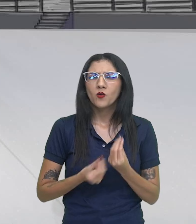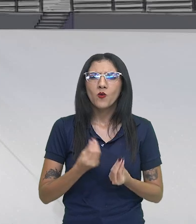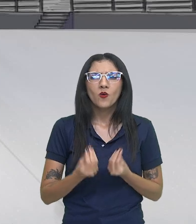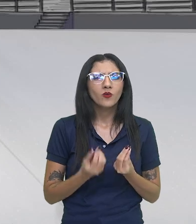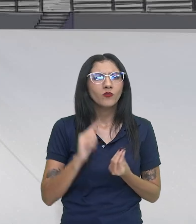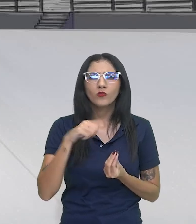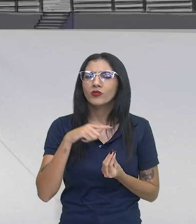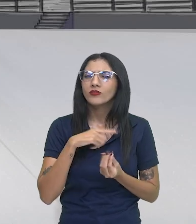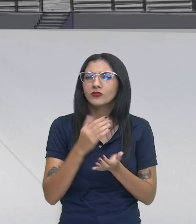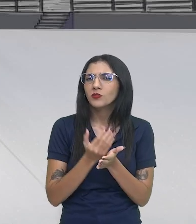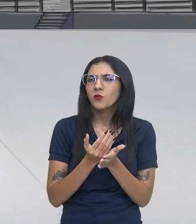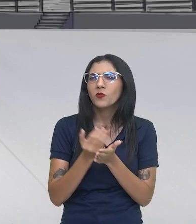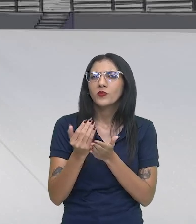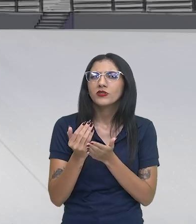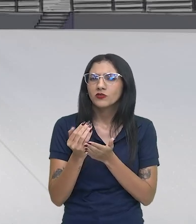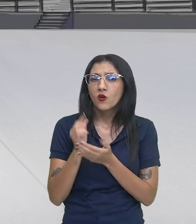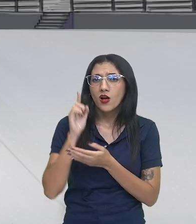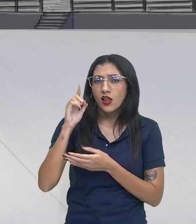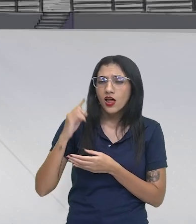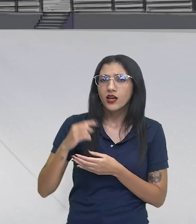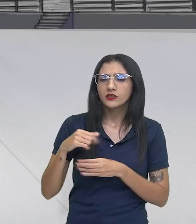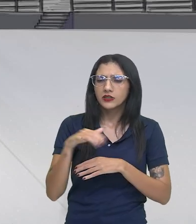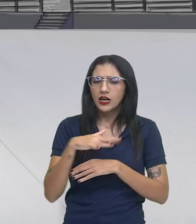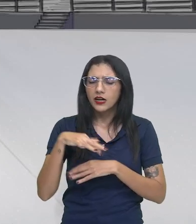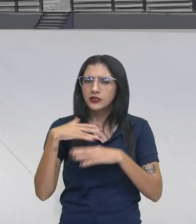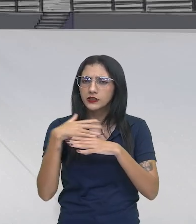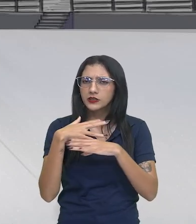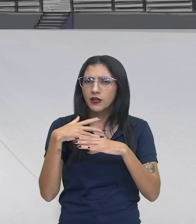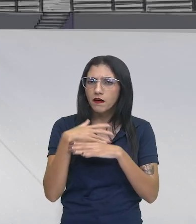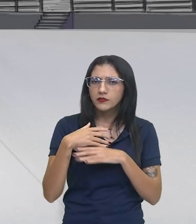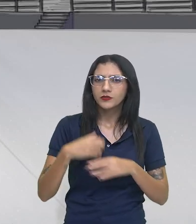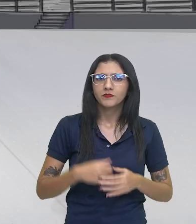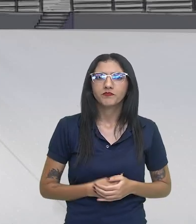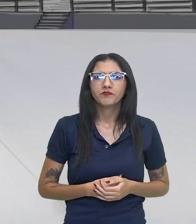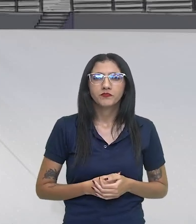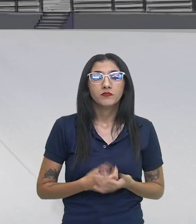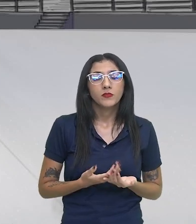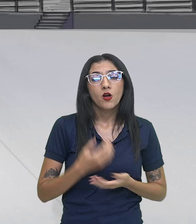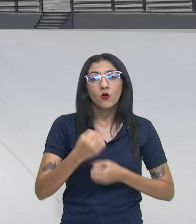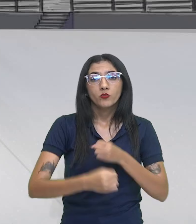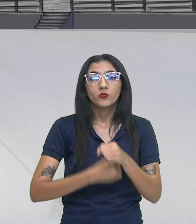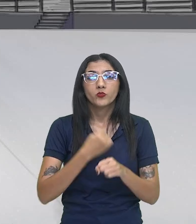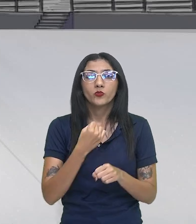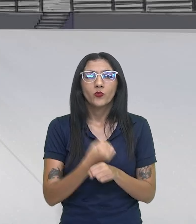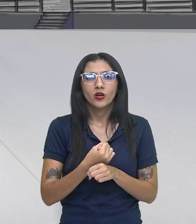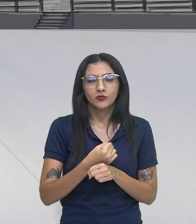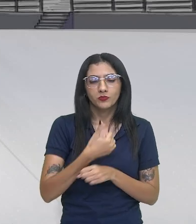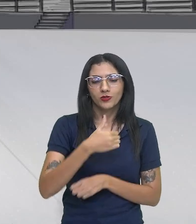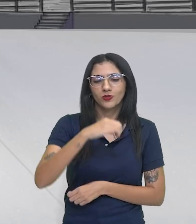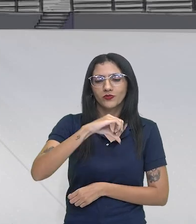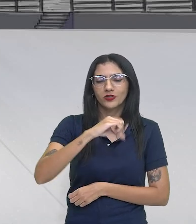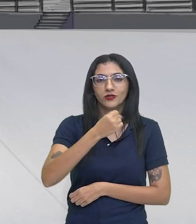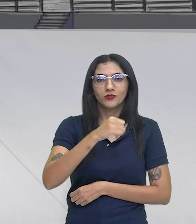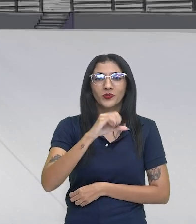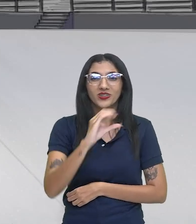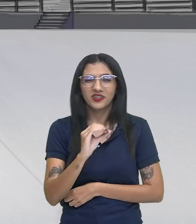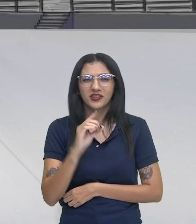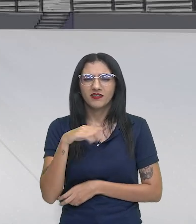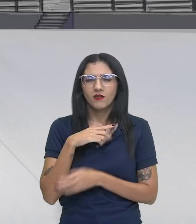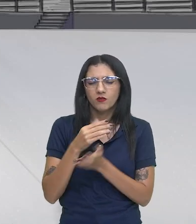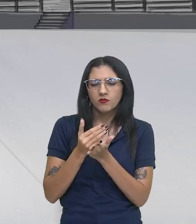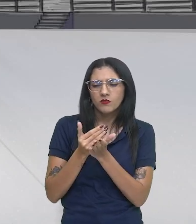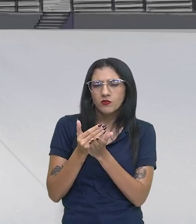movimento começou lá na cidade de Manacapuru? Justamente na década de 1980, que quando a ciranda ela começou